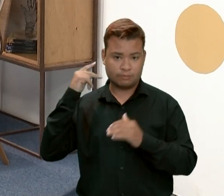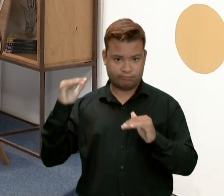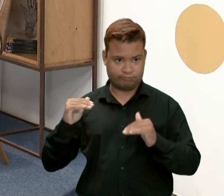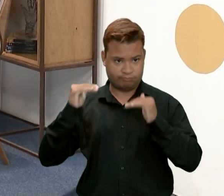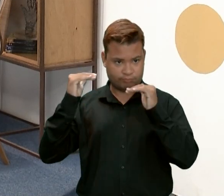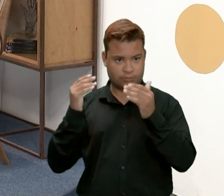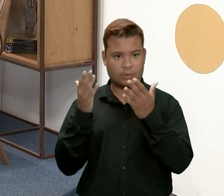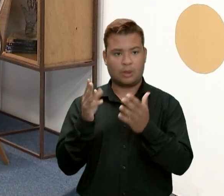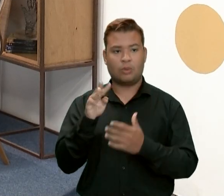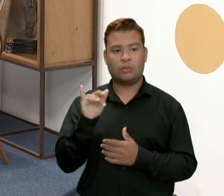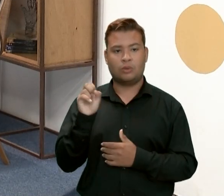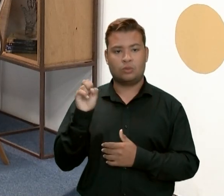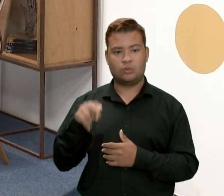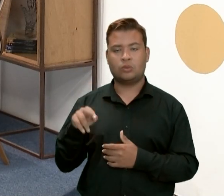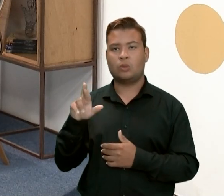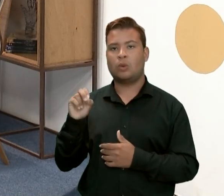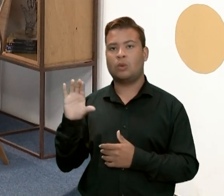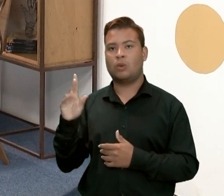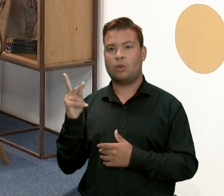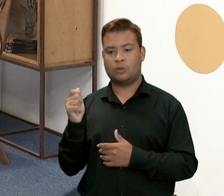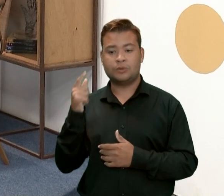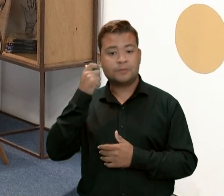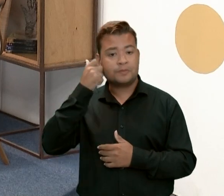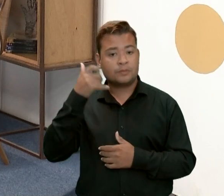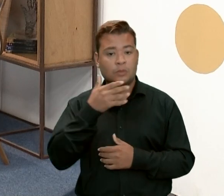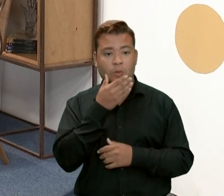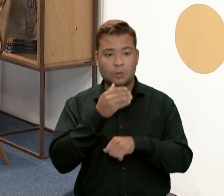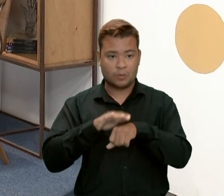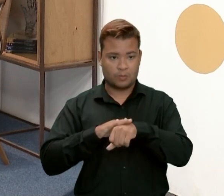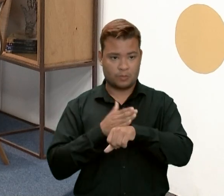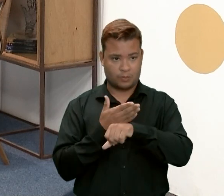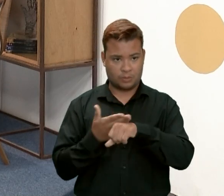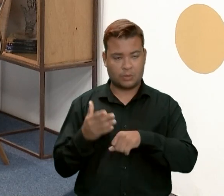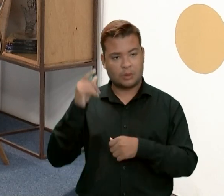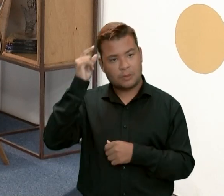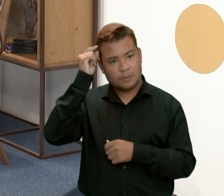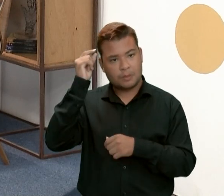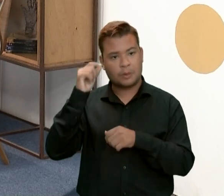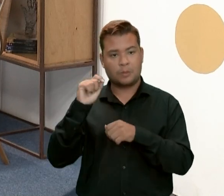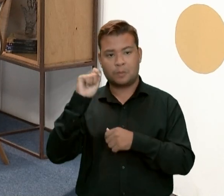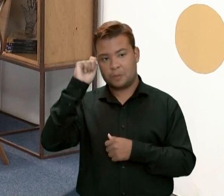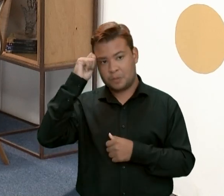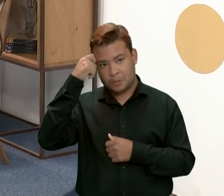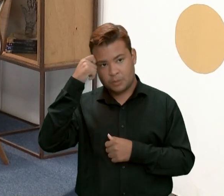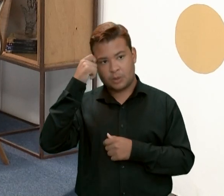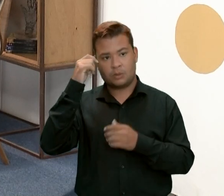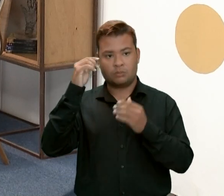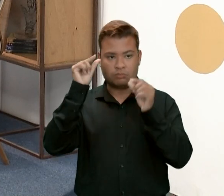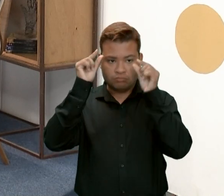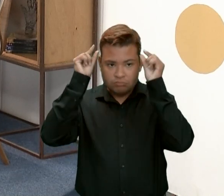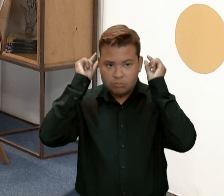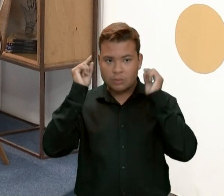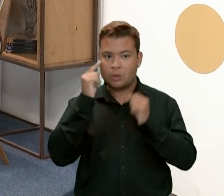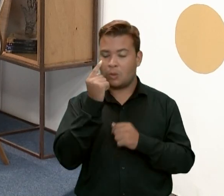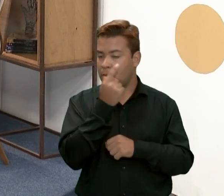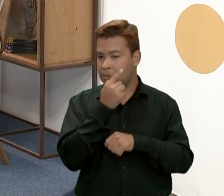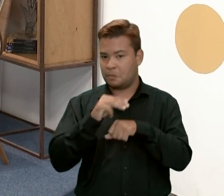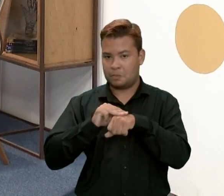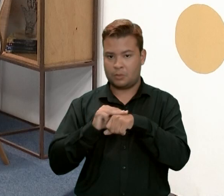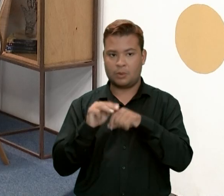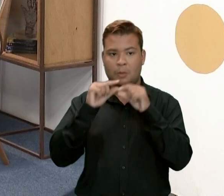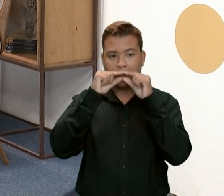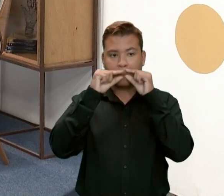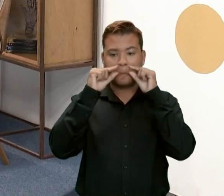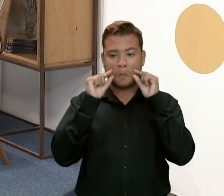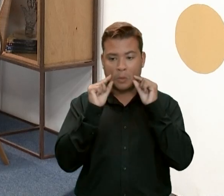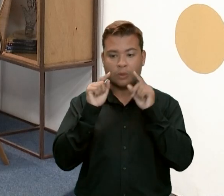Wilson Rocha. Ele se identifica como um homem branco, com cabelos pretos, curtos, olhos castanhos, bigode e que